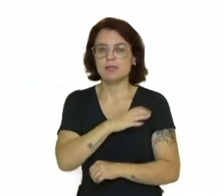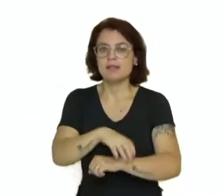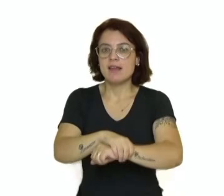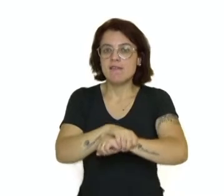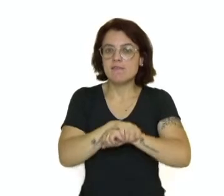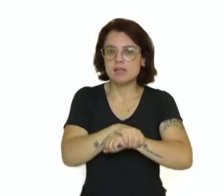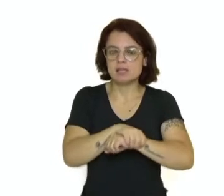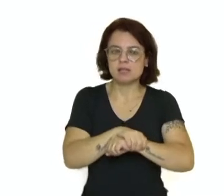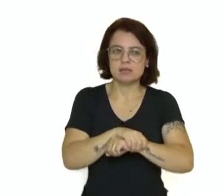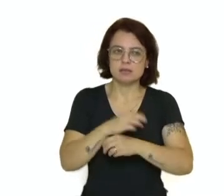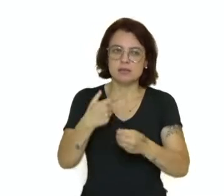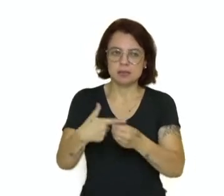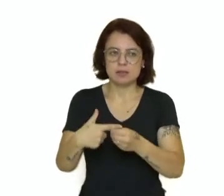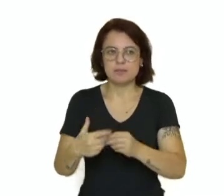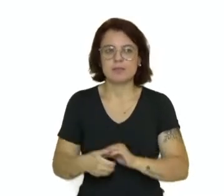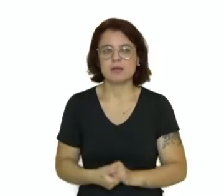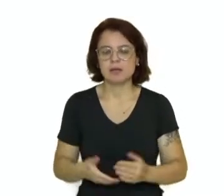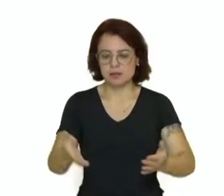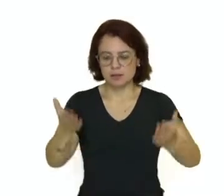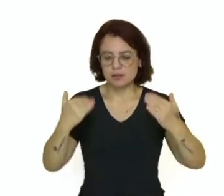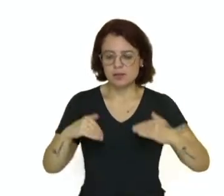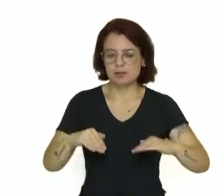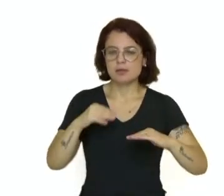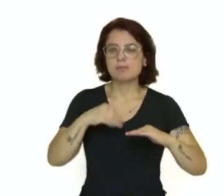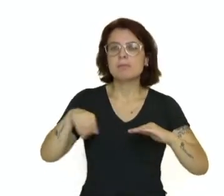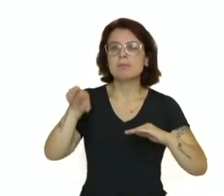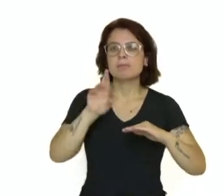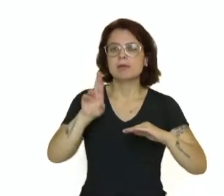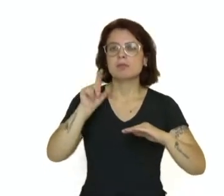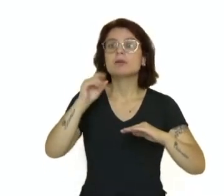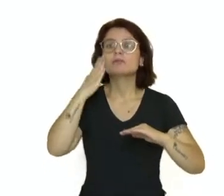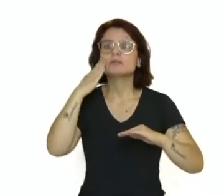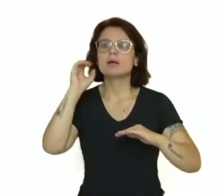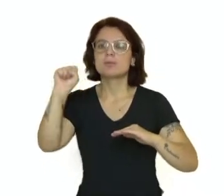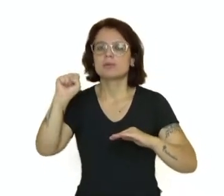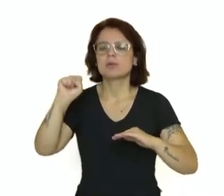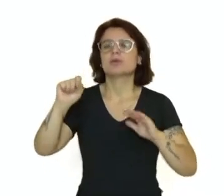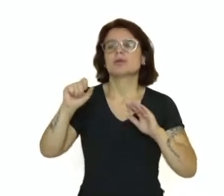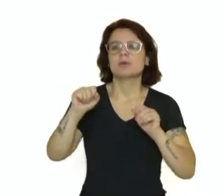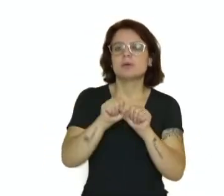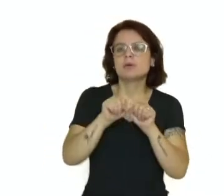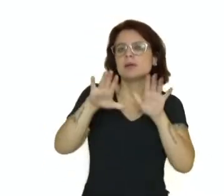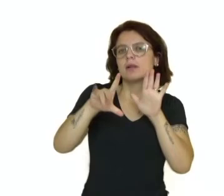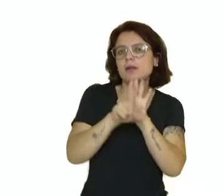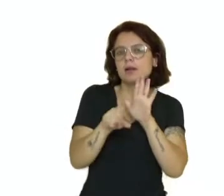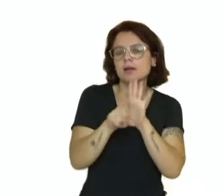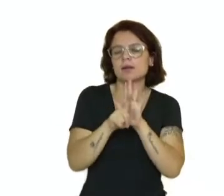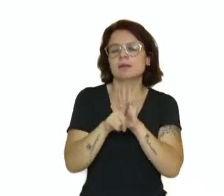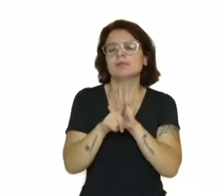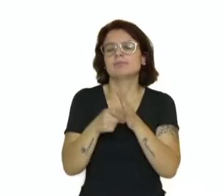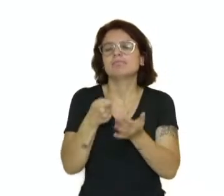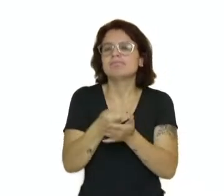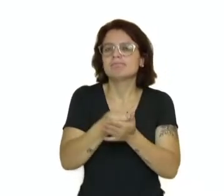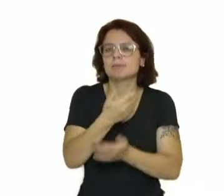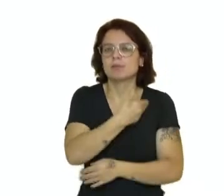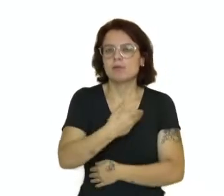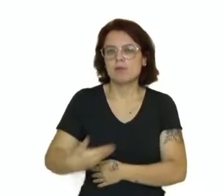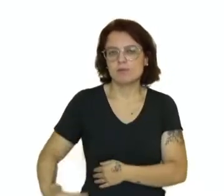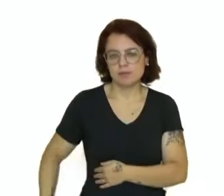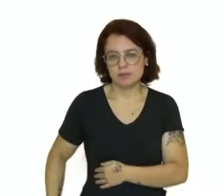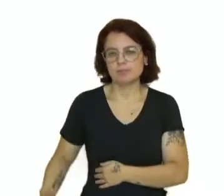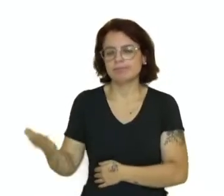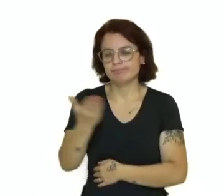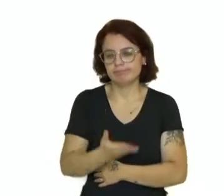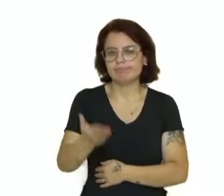E a gente tem a classe dos magistrados, que são sábios e legisladores que vão garantir o governo da cidade sob